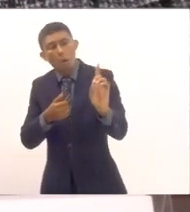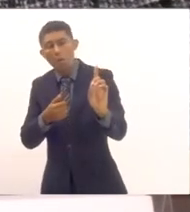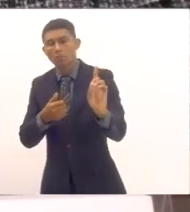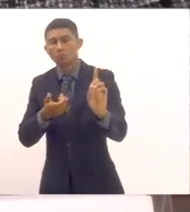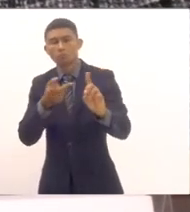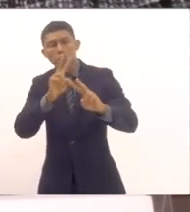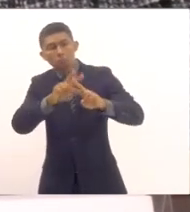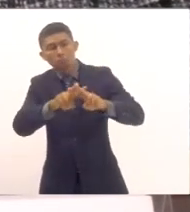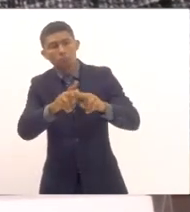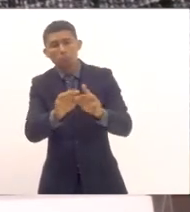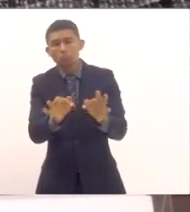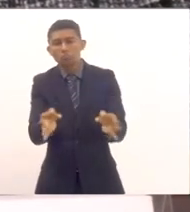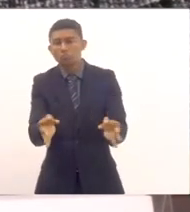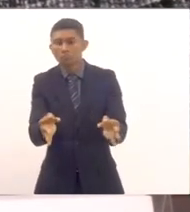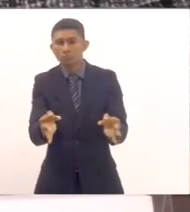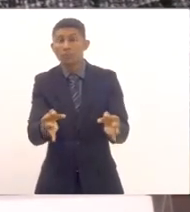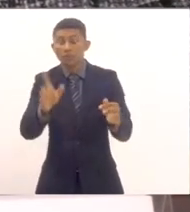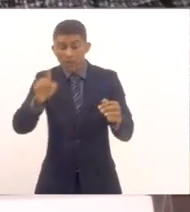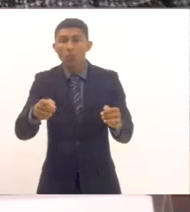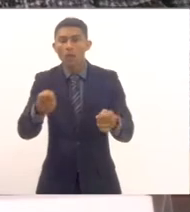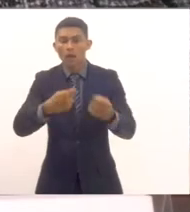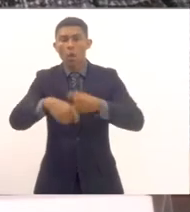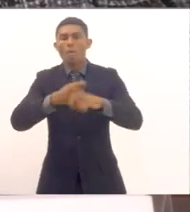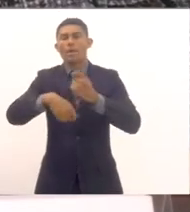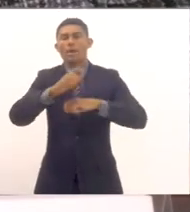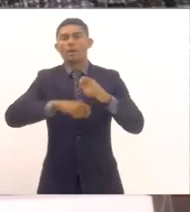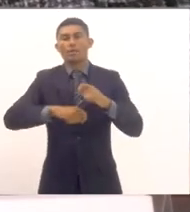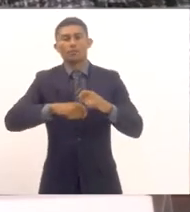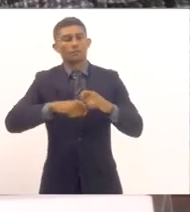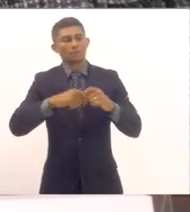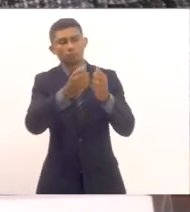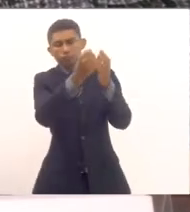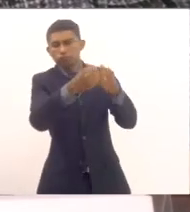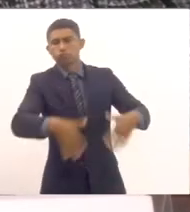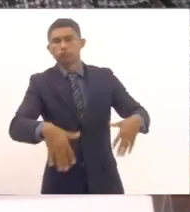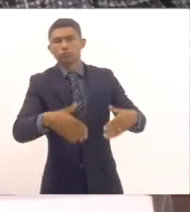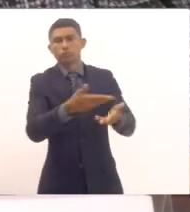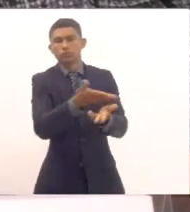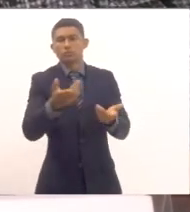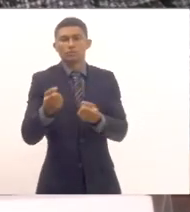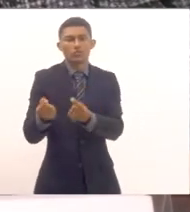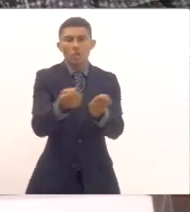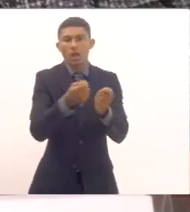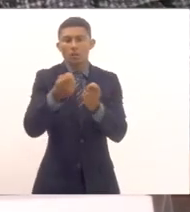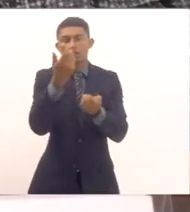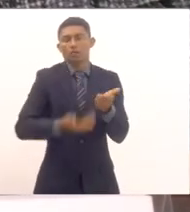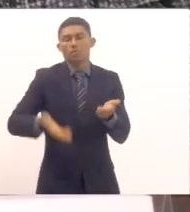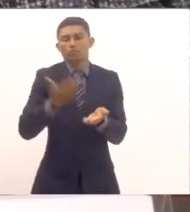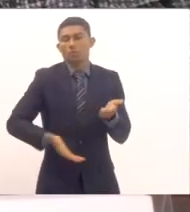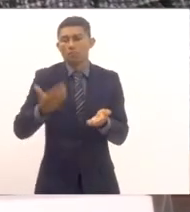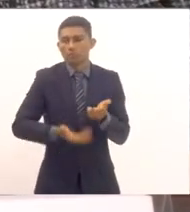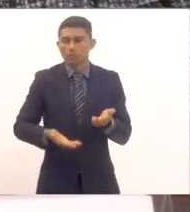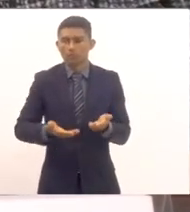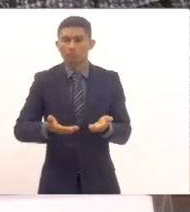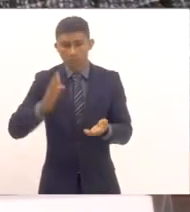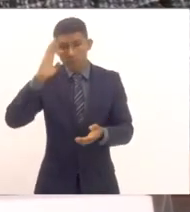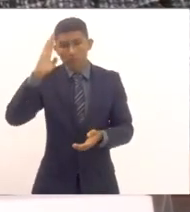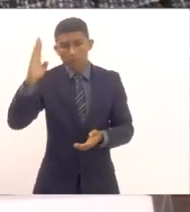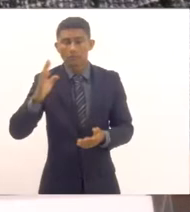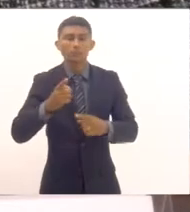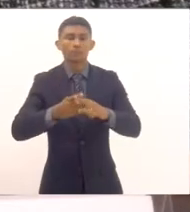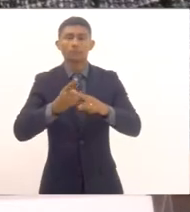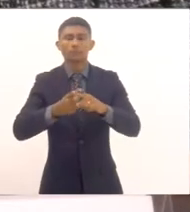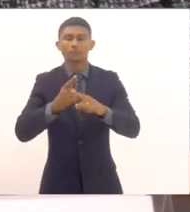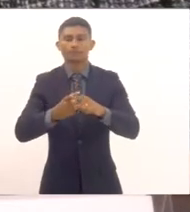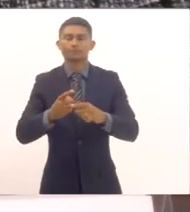etc mas é uma questão Econômica no portal dinheiro prejuízo no bolso porque volto a